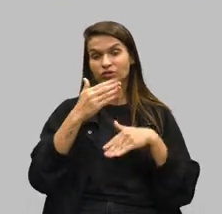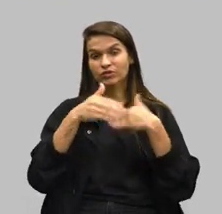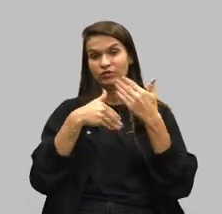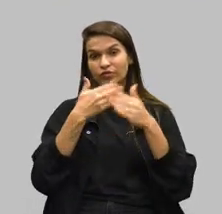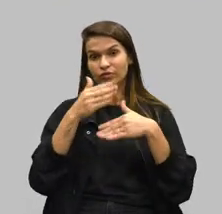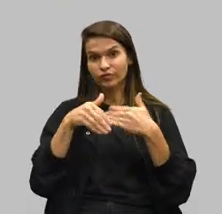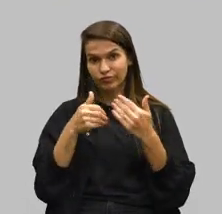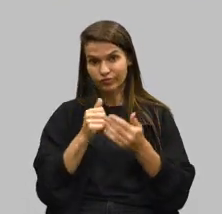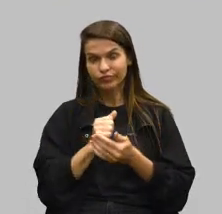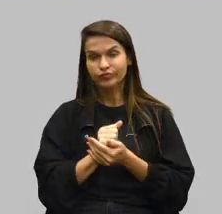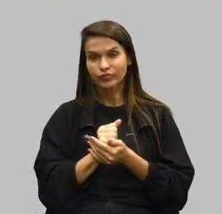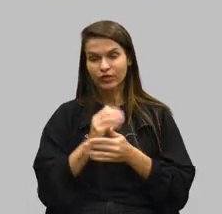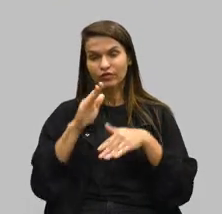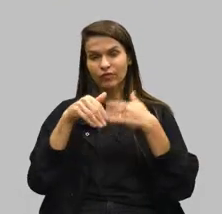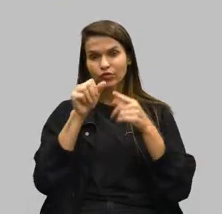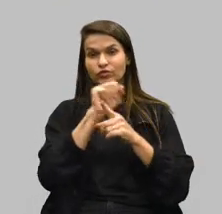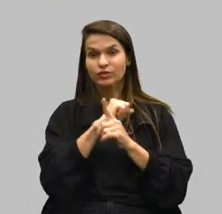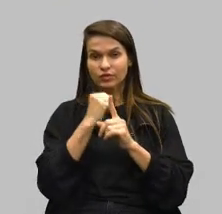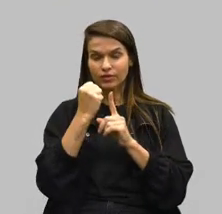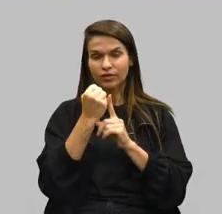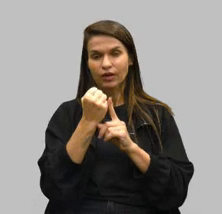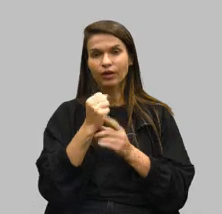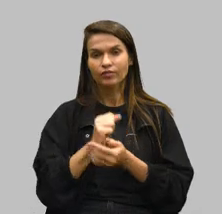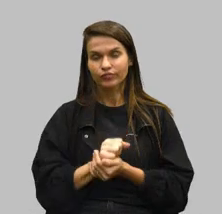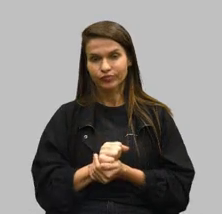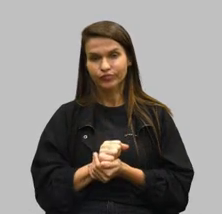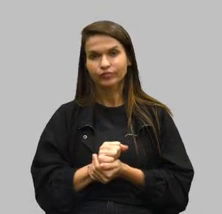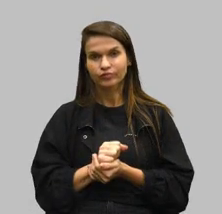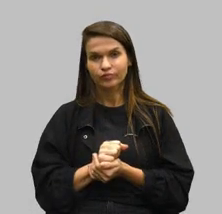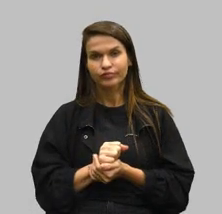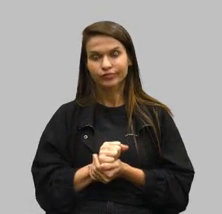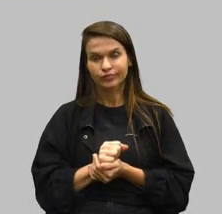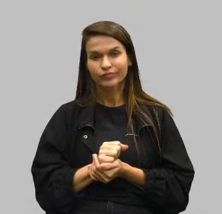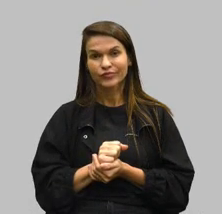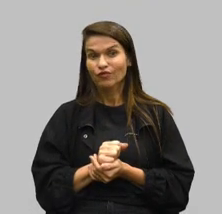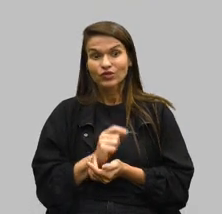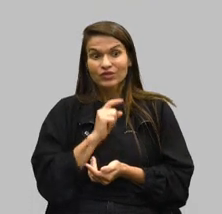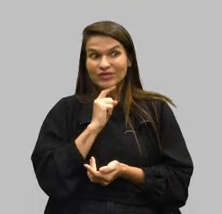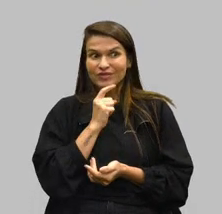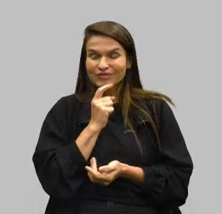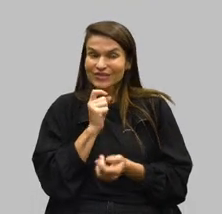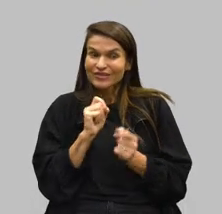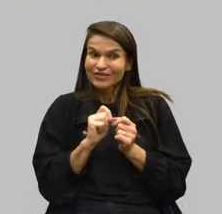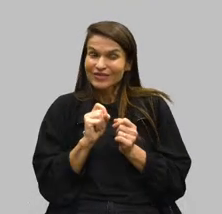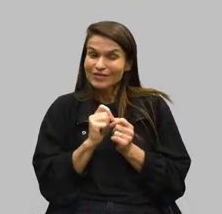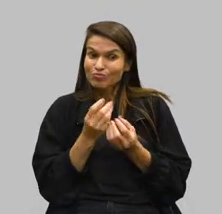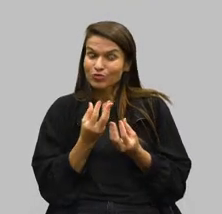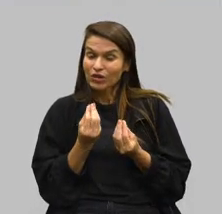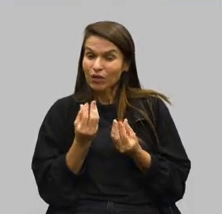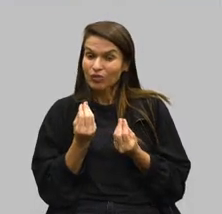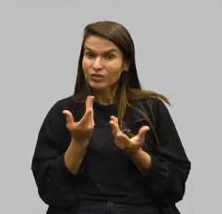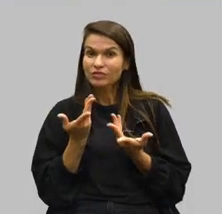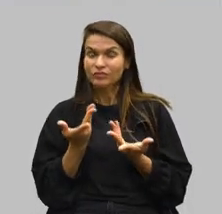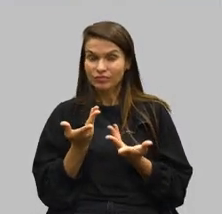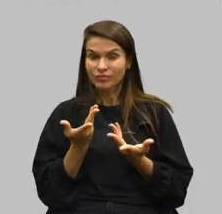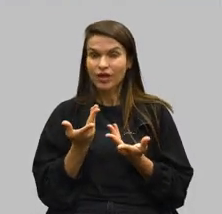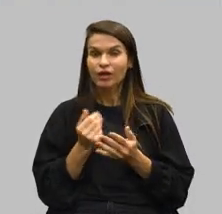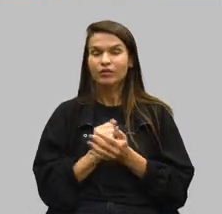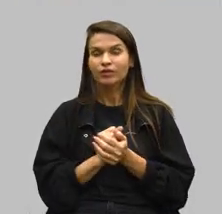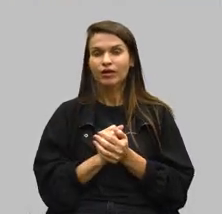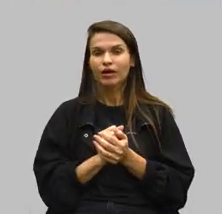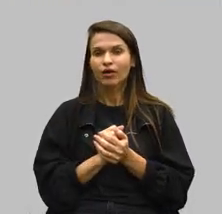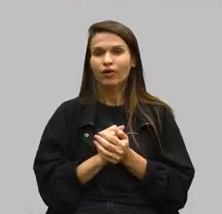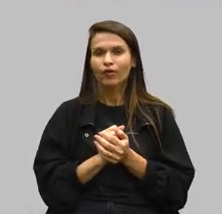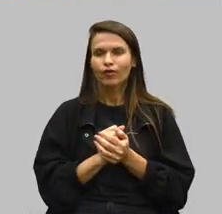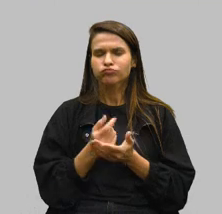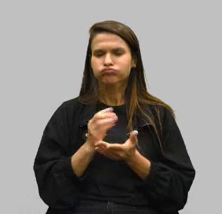econômico ento social né A sua fonte 10 você não consegue fazer muita coisa com ela então parte da receita que você